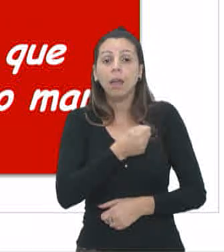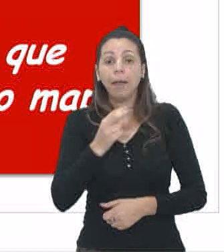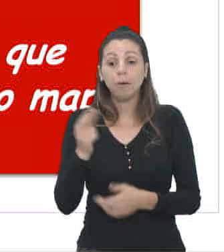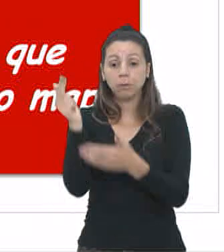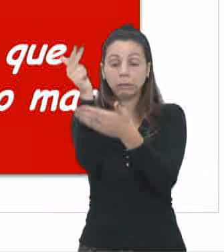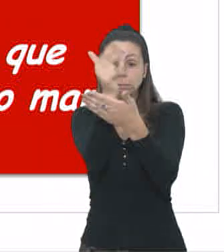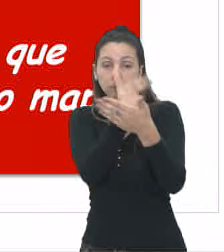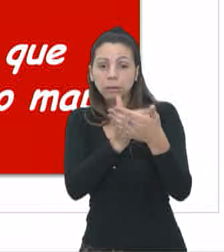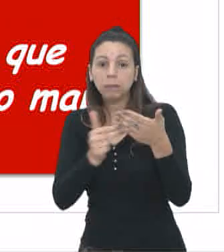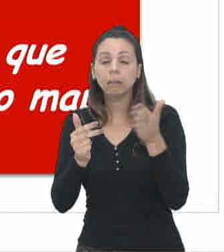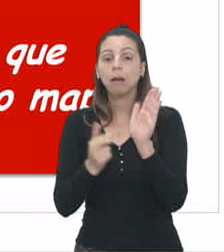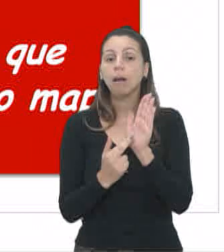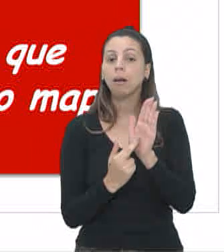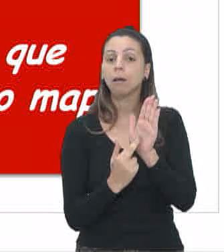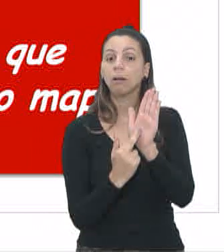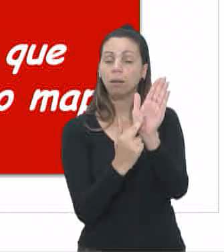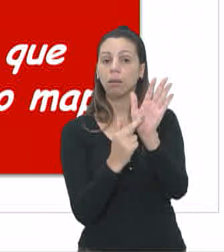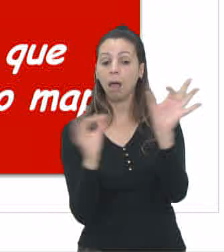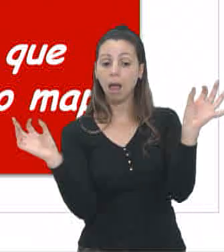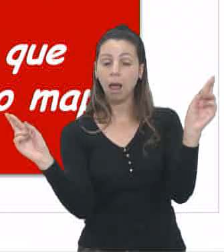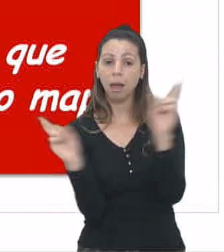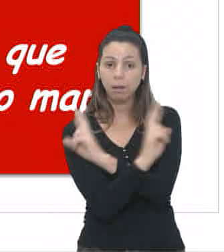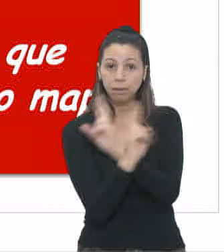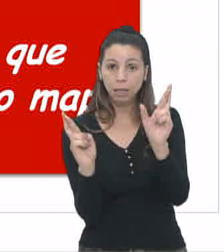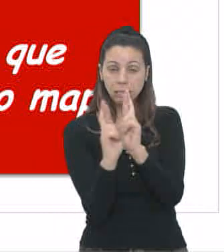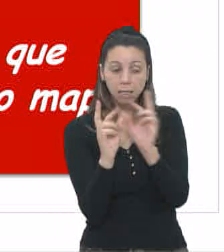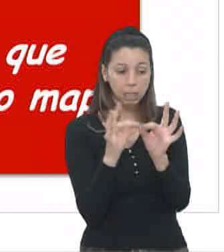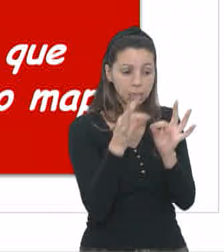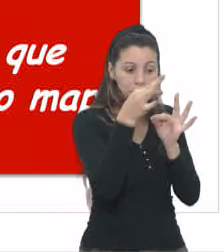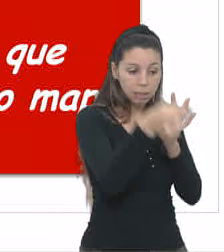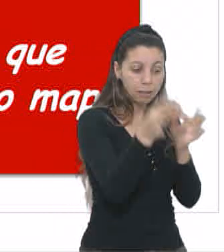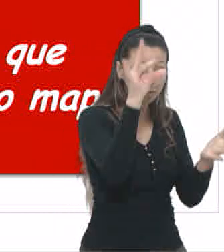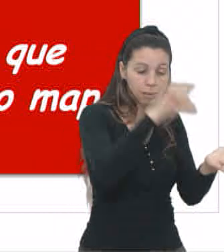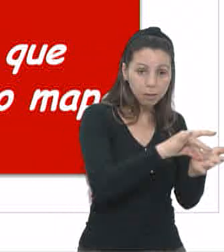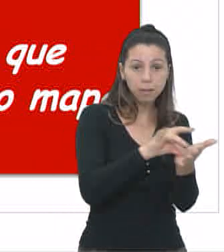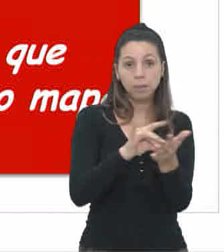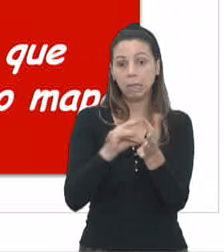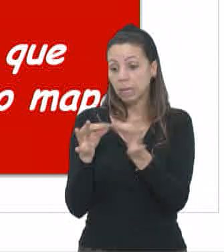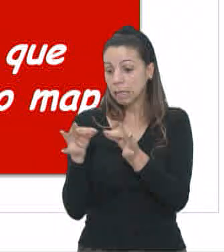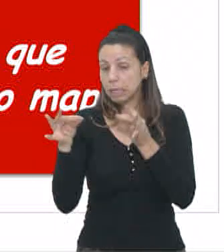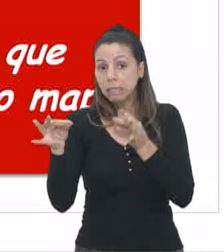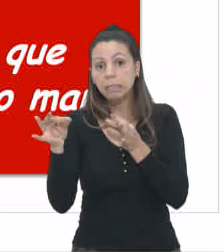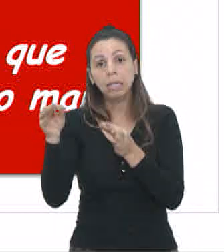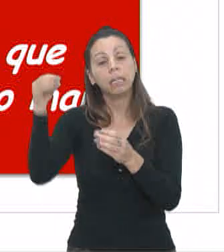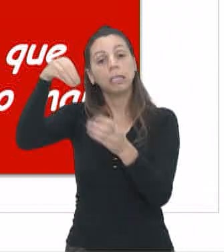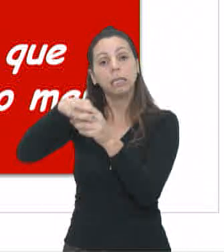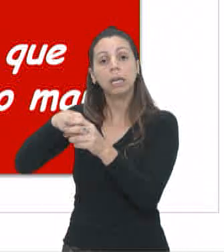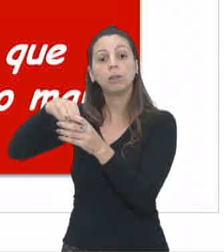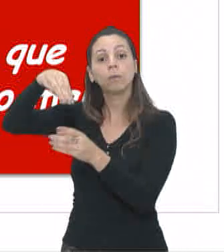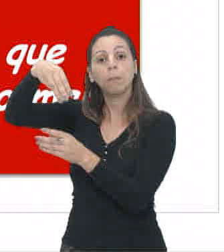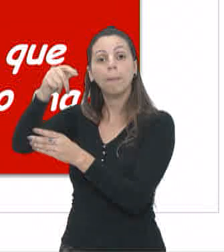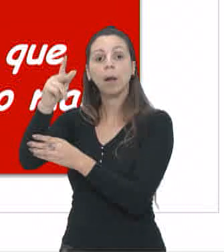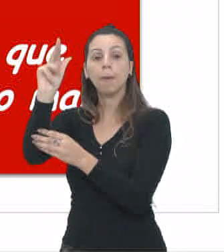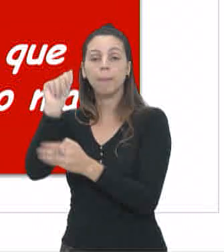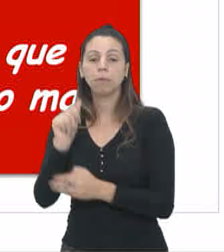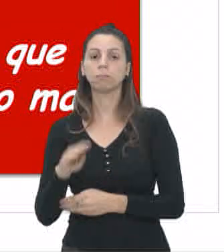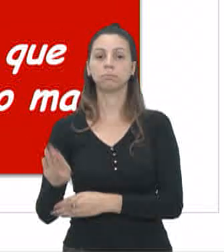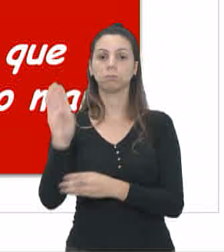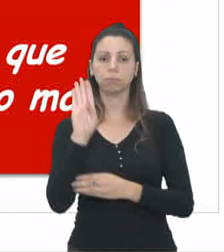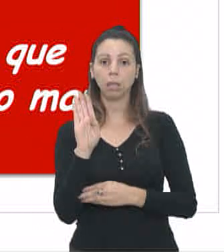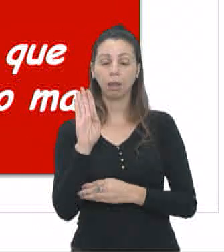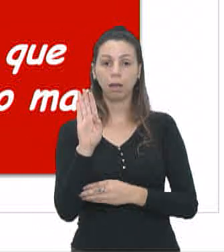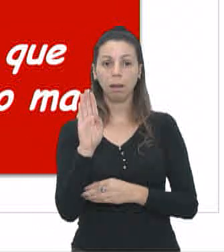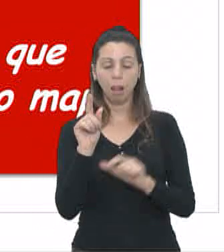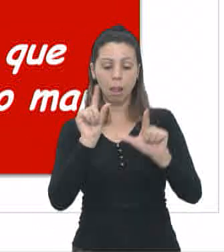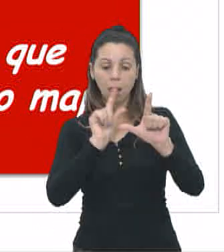que representa a relação entre distância real e a distância no mapa. Letra B.